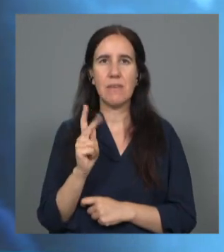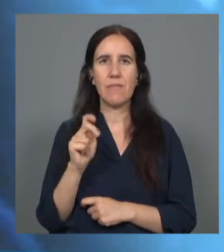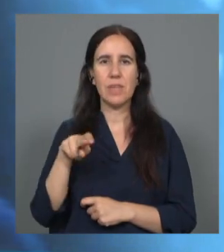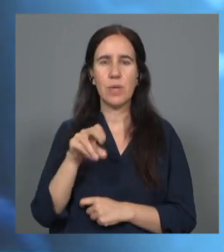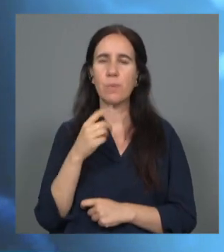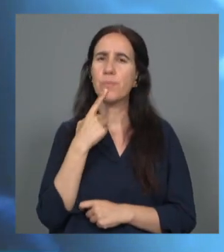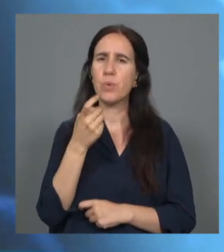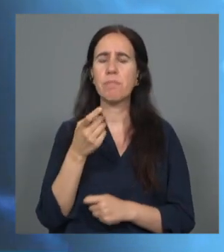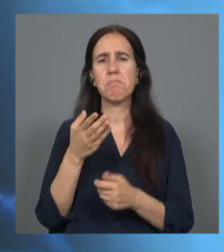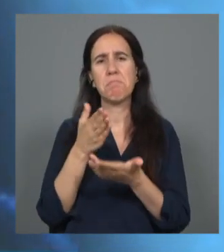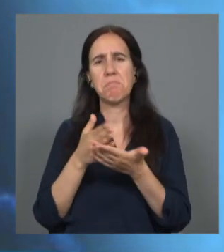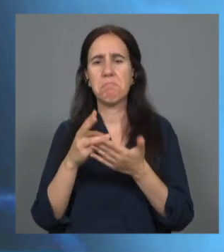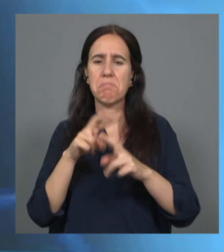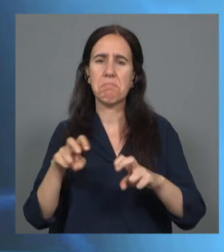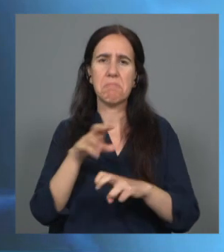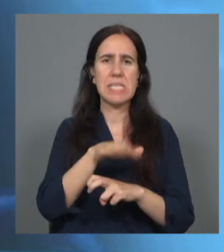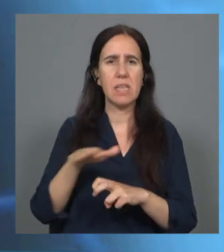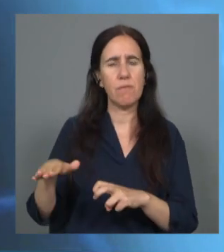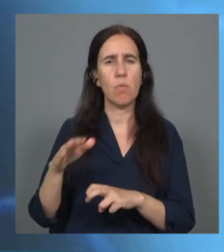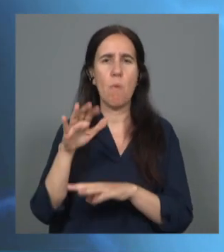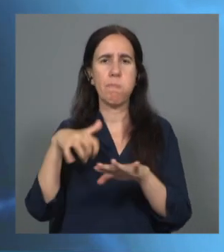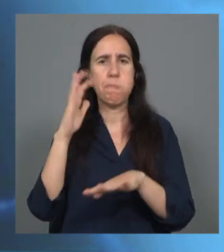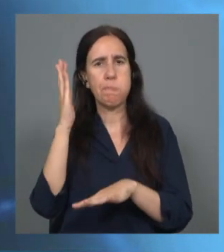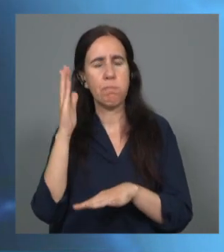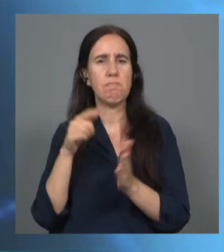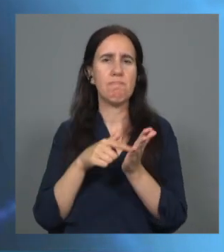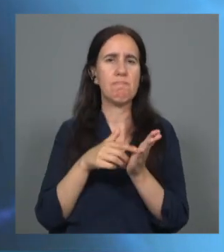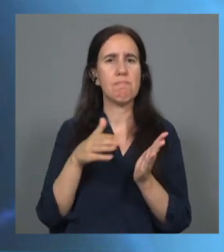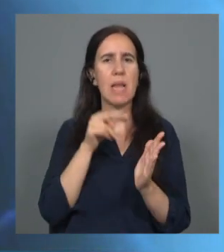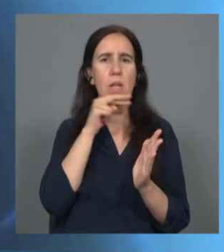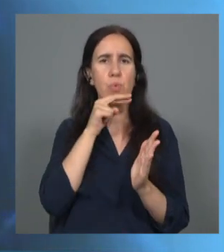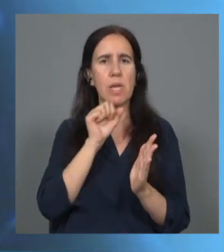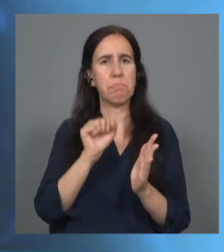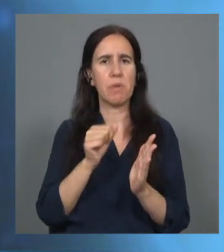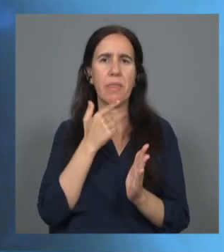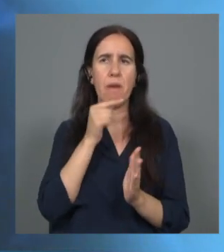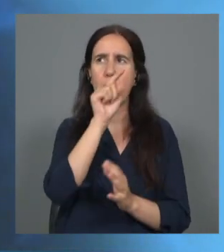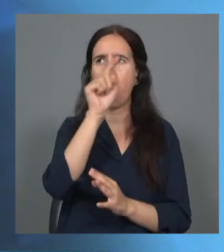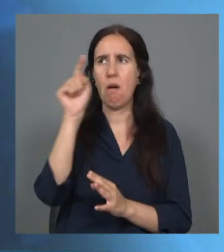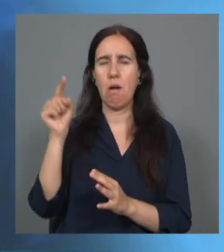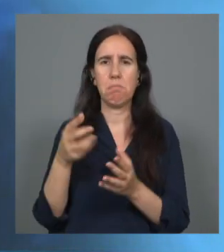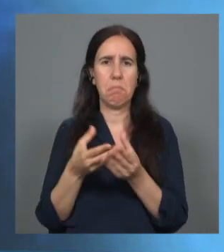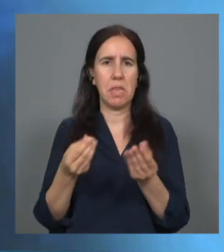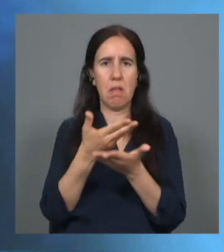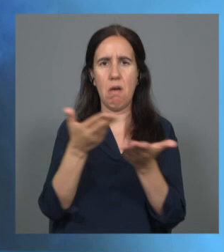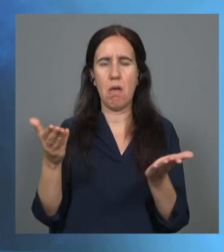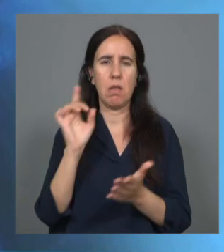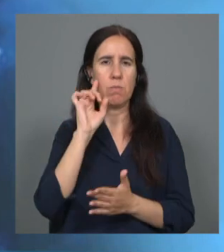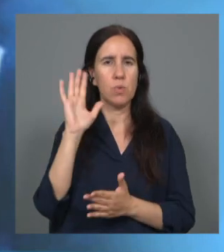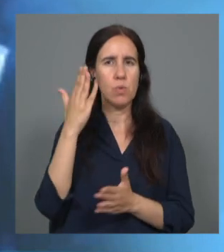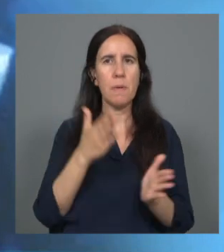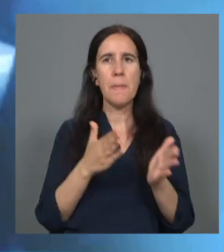científicos, não é? As atas dos congressos antonianos, há material desse que é extremamente importante, mas